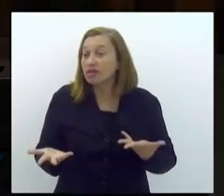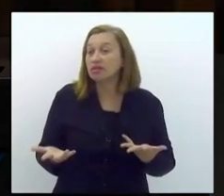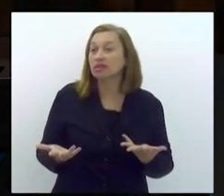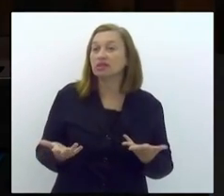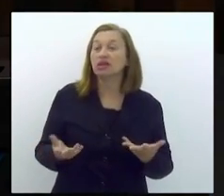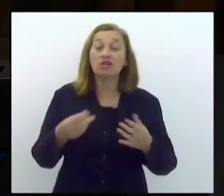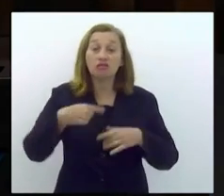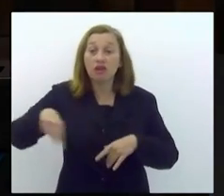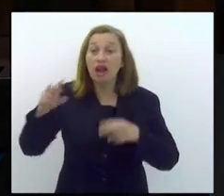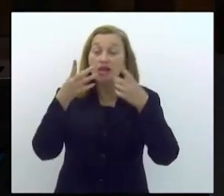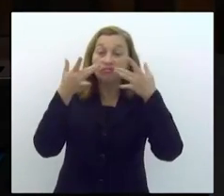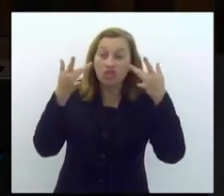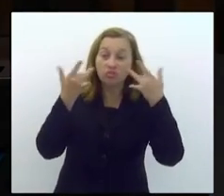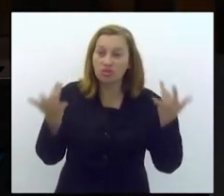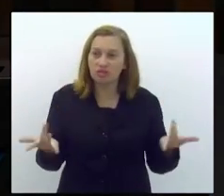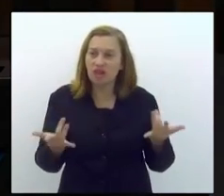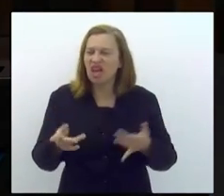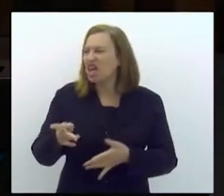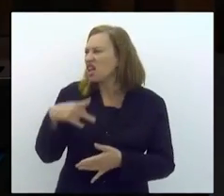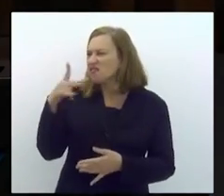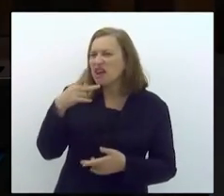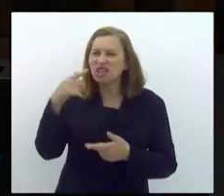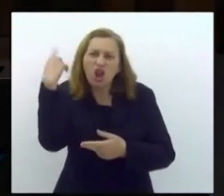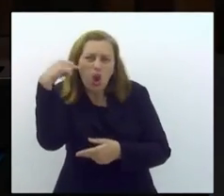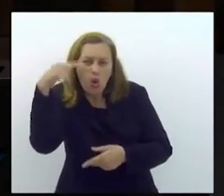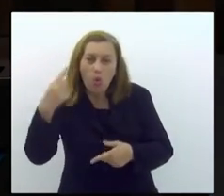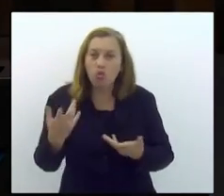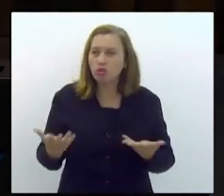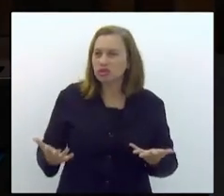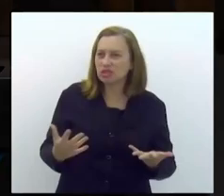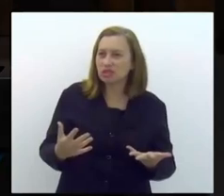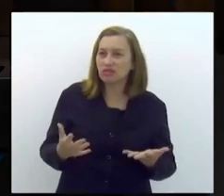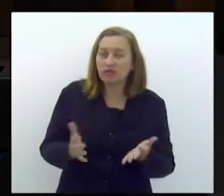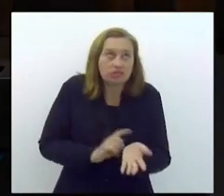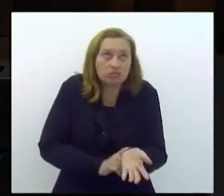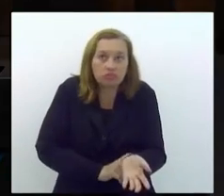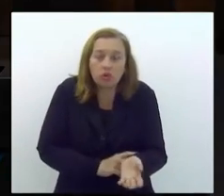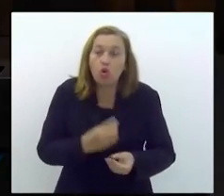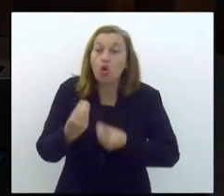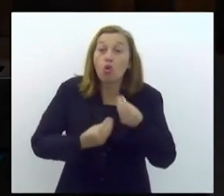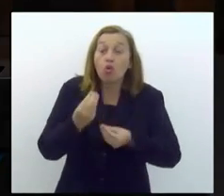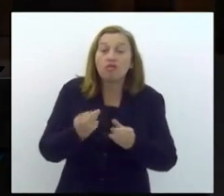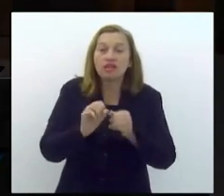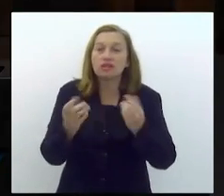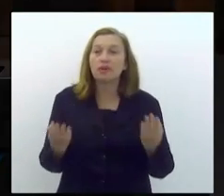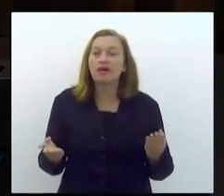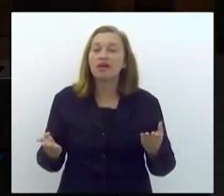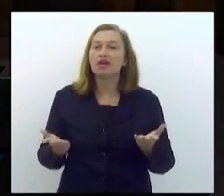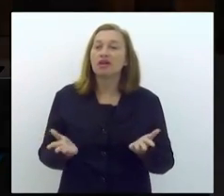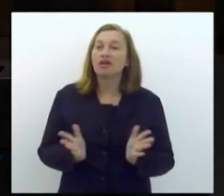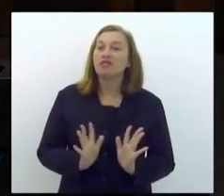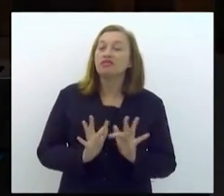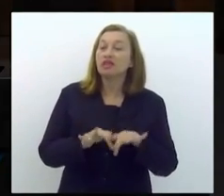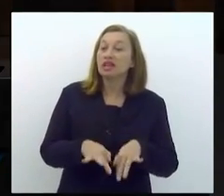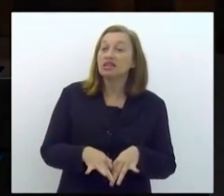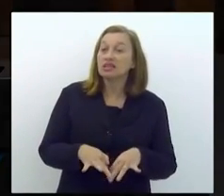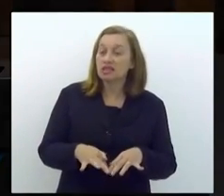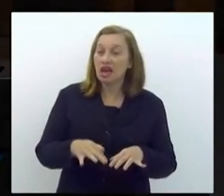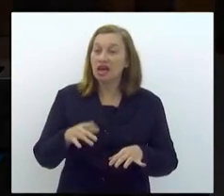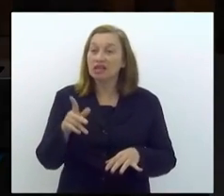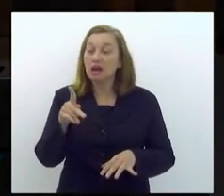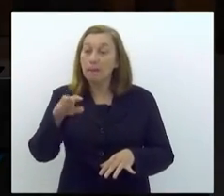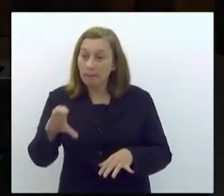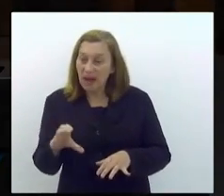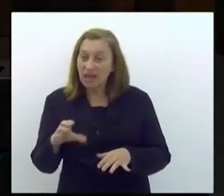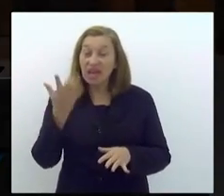é muito engraçado também ele fala tanta loucura que a gente já fica já tenso quero saber como é que vai fazer para fechar essa conta do Parque que ele acha